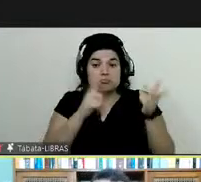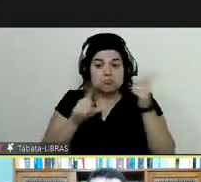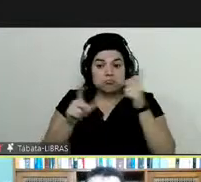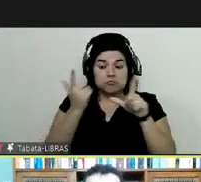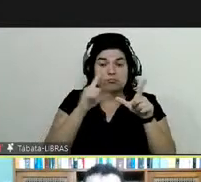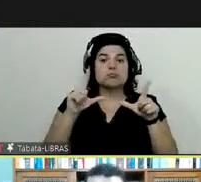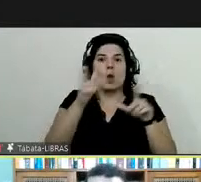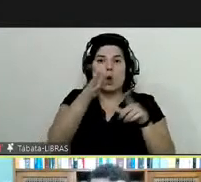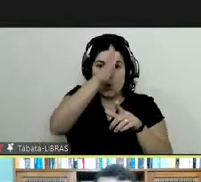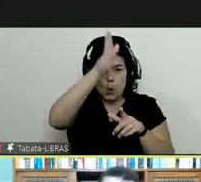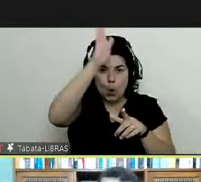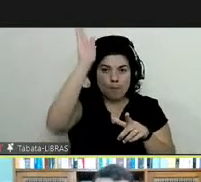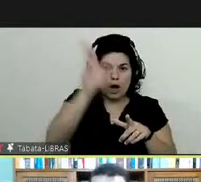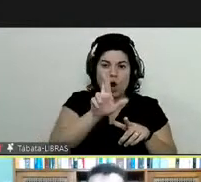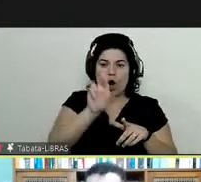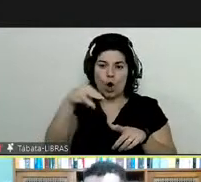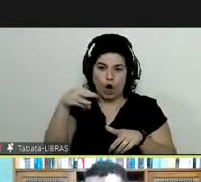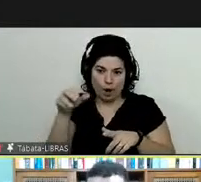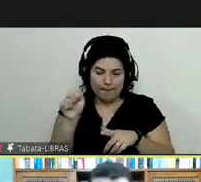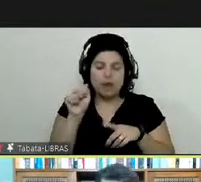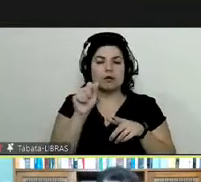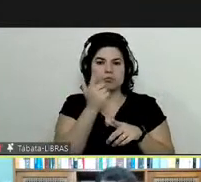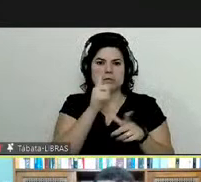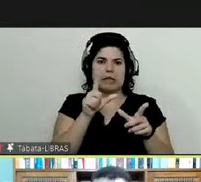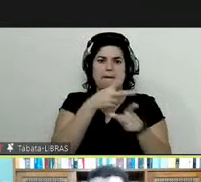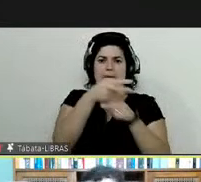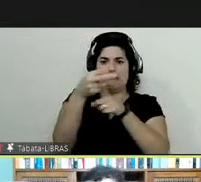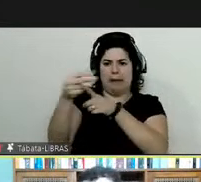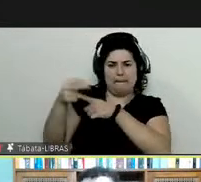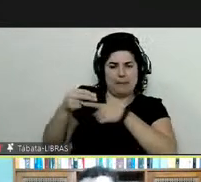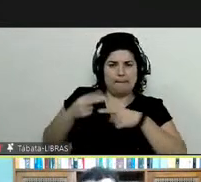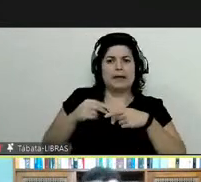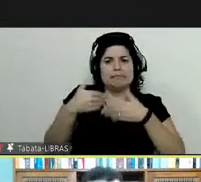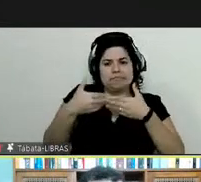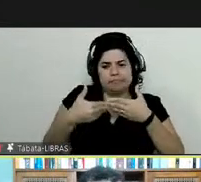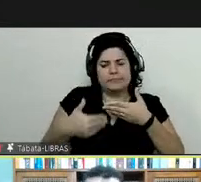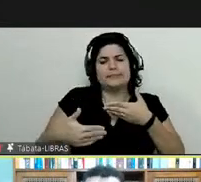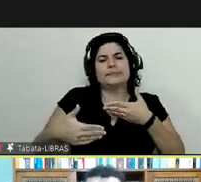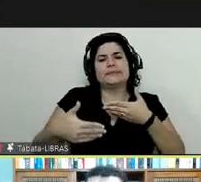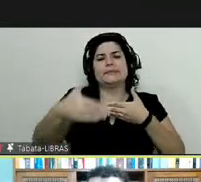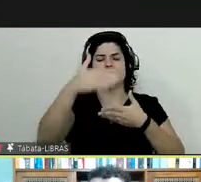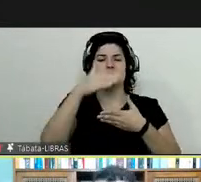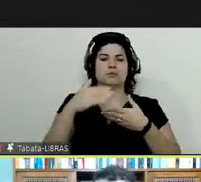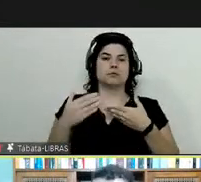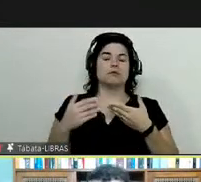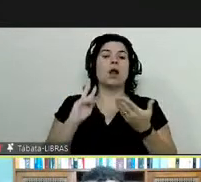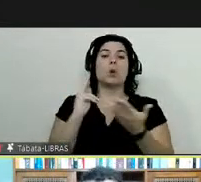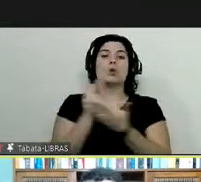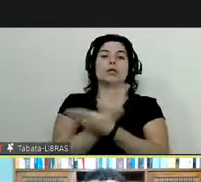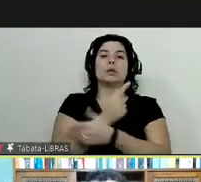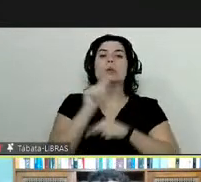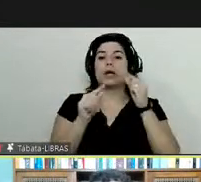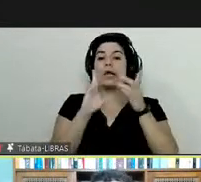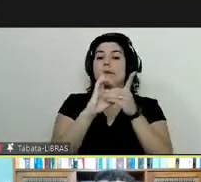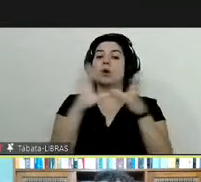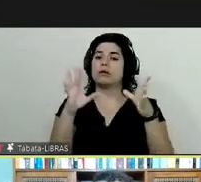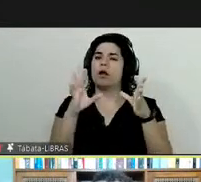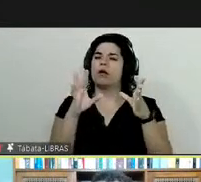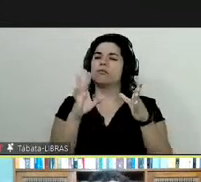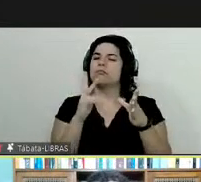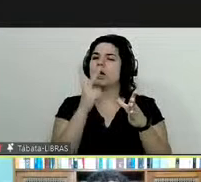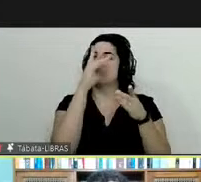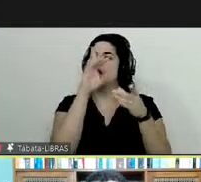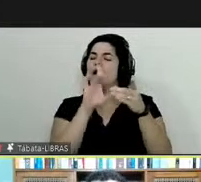conquista do império romano e todas as transformações históricas depois que vão desencadear na Idade Média etc aqui que vai acabar acontecendo com a democracia vai ficar